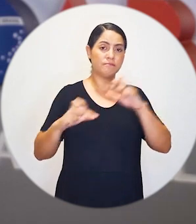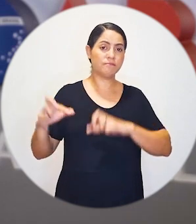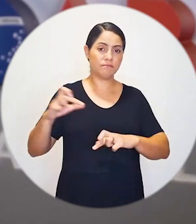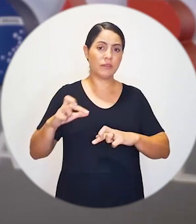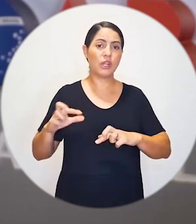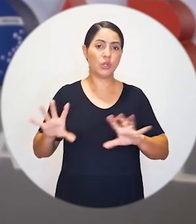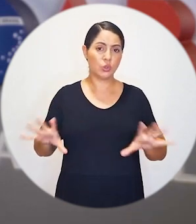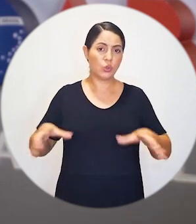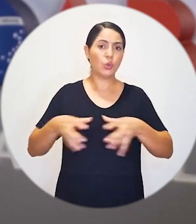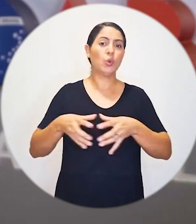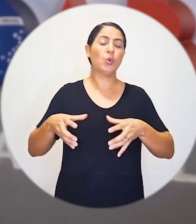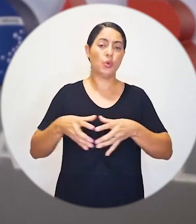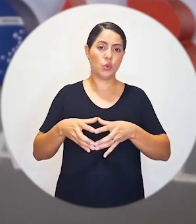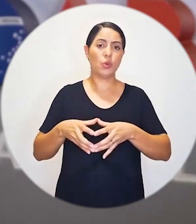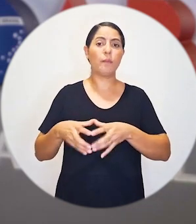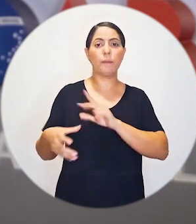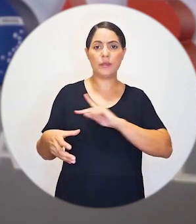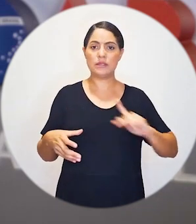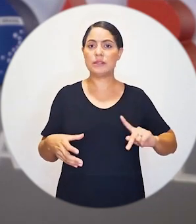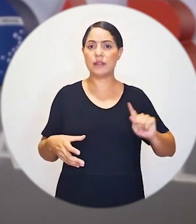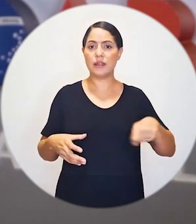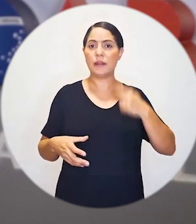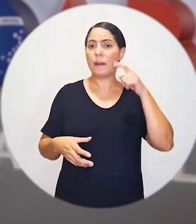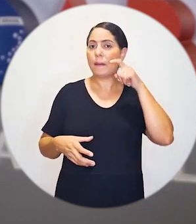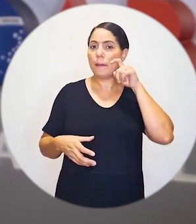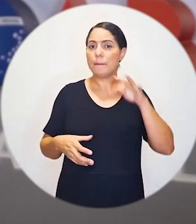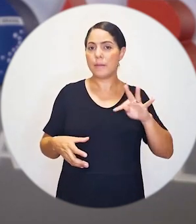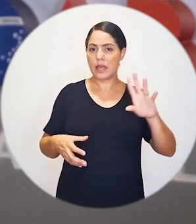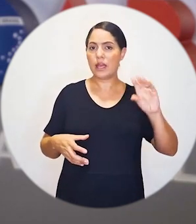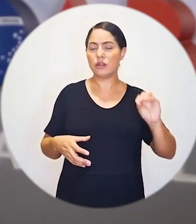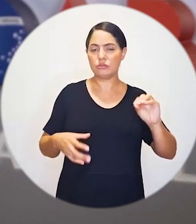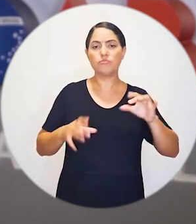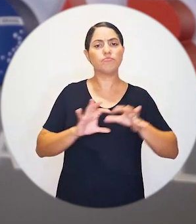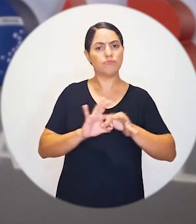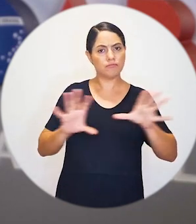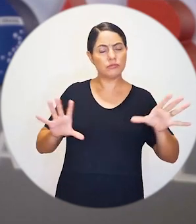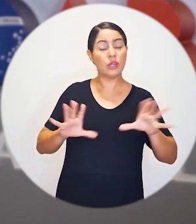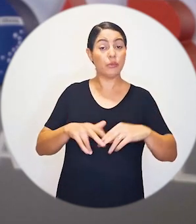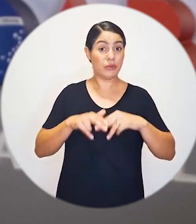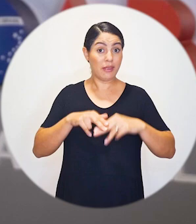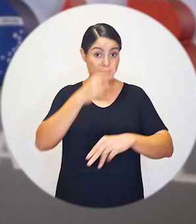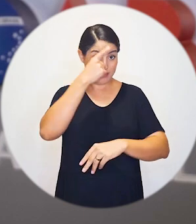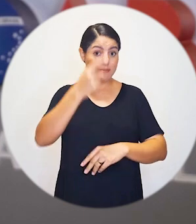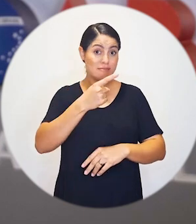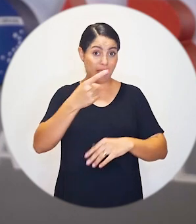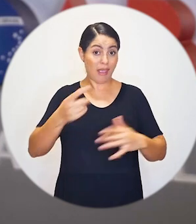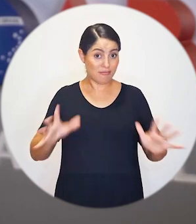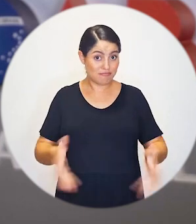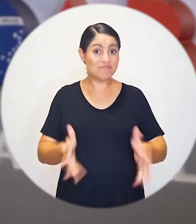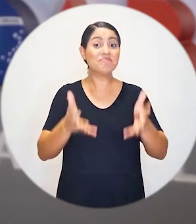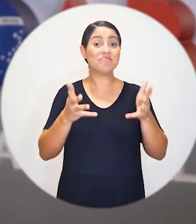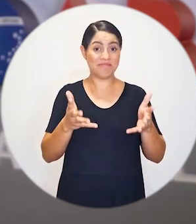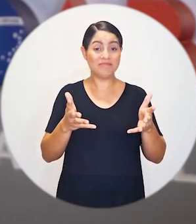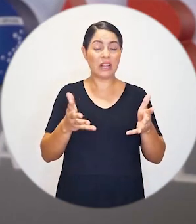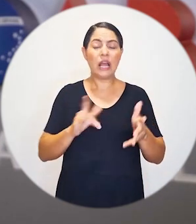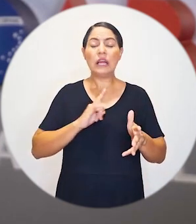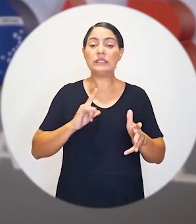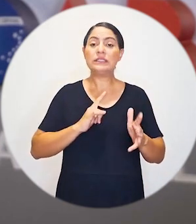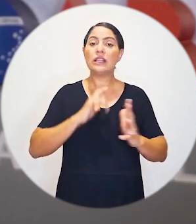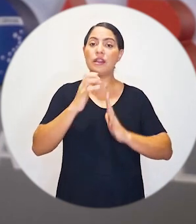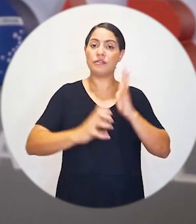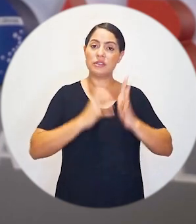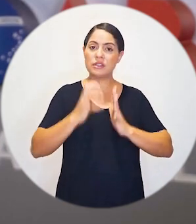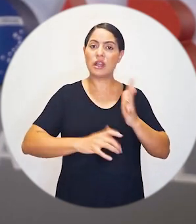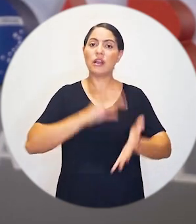comissão com a autorização expressa do presidente Beto Simonetti, que é um entusiasta da ideia, trouxe